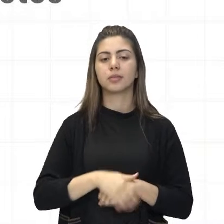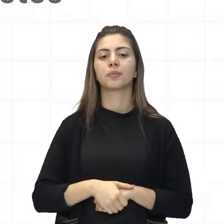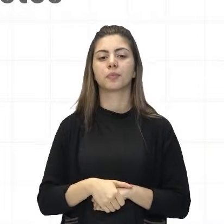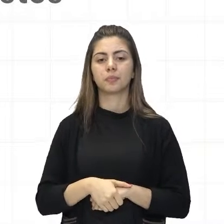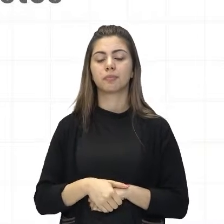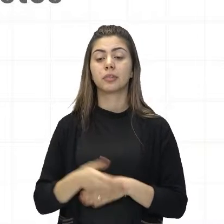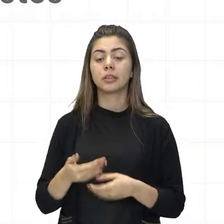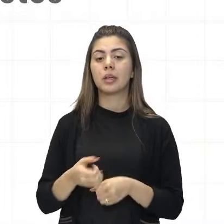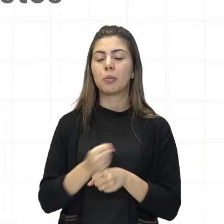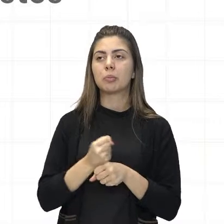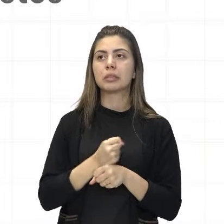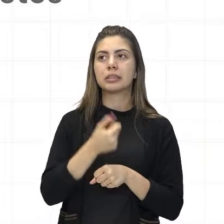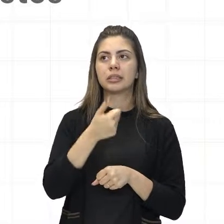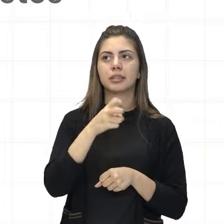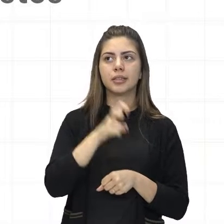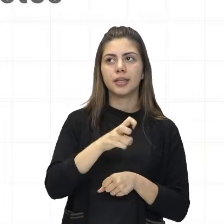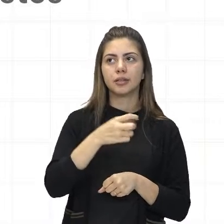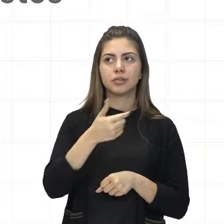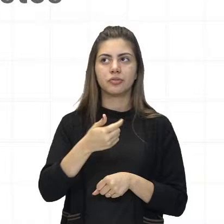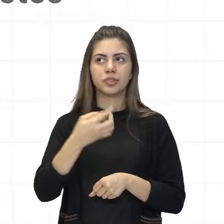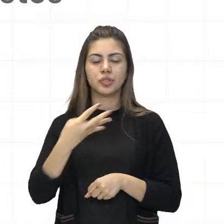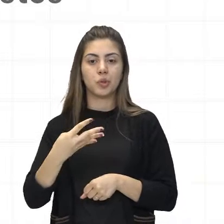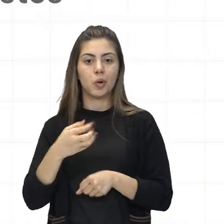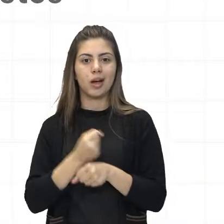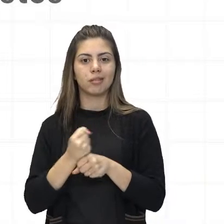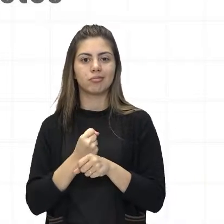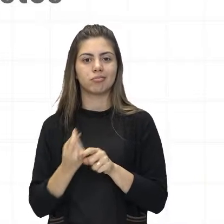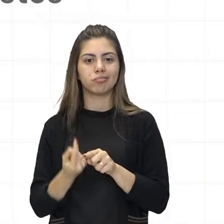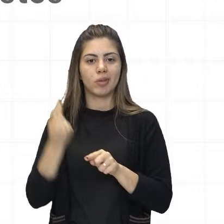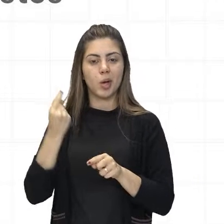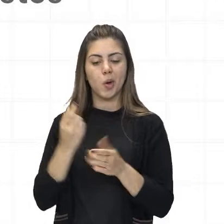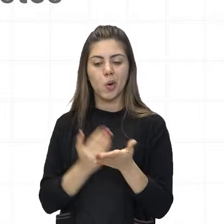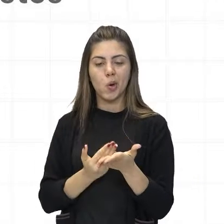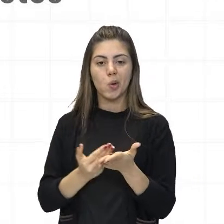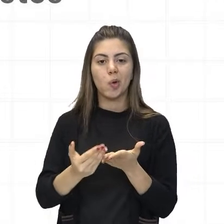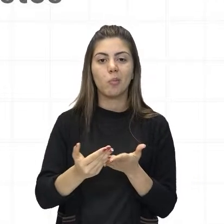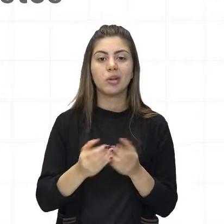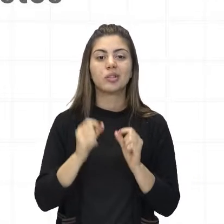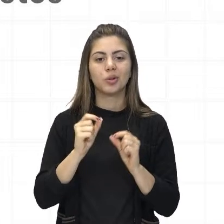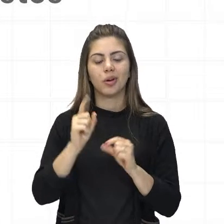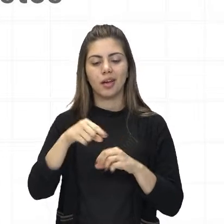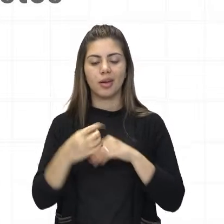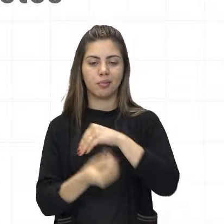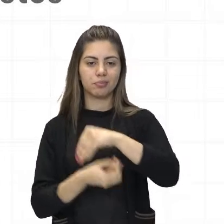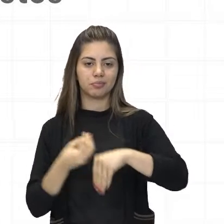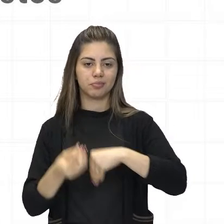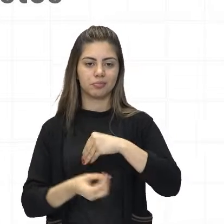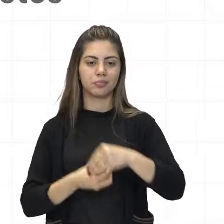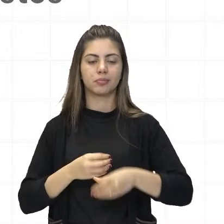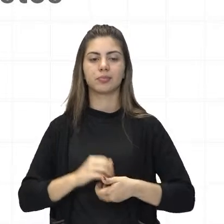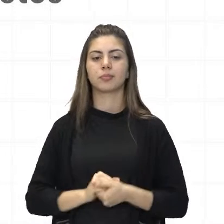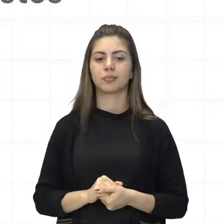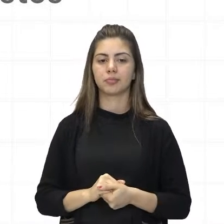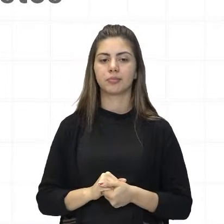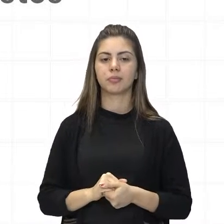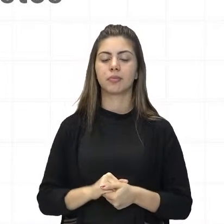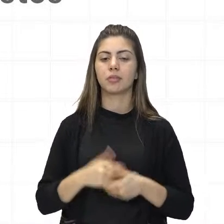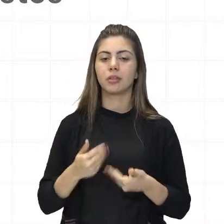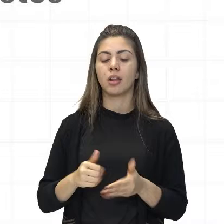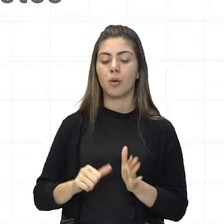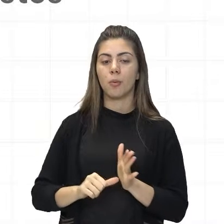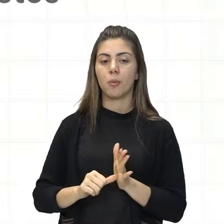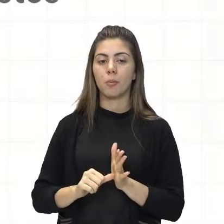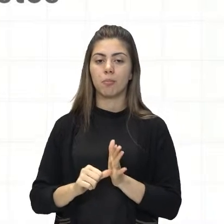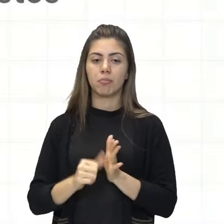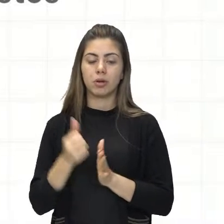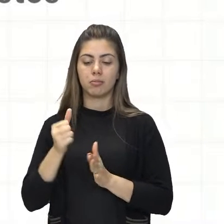524 anos, nós vamos dar início a esse processo de miscigenação. Então, os primeiros europeus